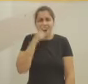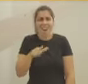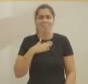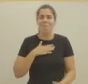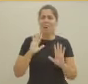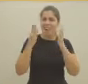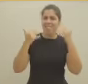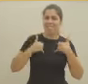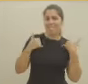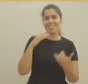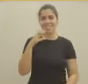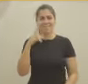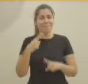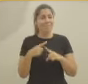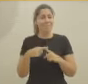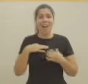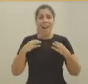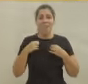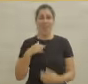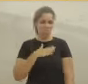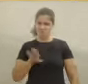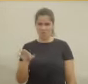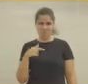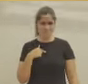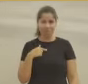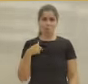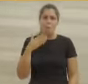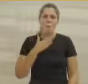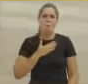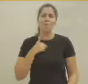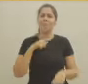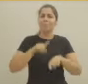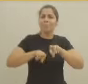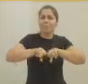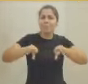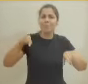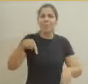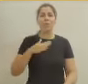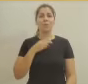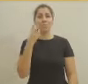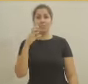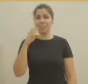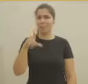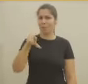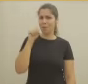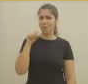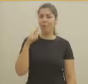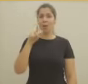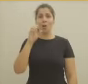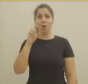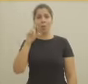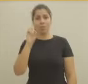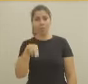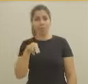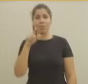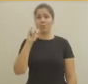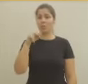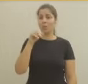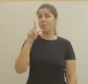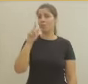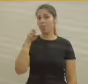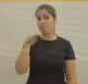roupa, não gosto não. Eu guardo a minha coleção toda aqui. Meus três CDs preferidos são Golden Boys, Gino e Geno e